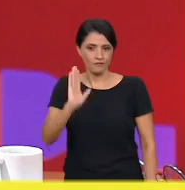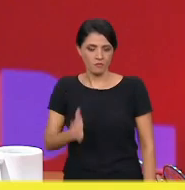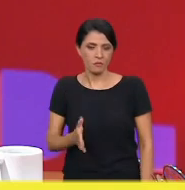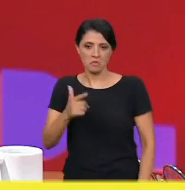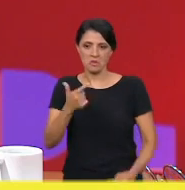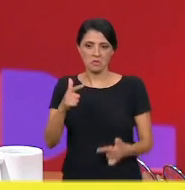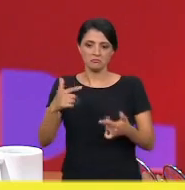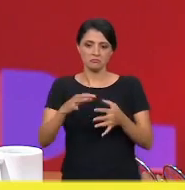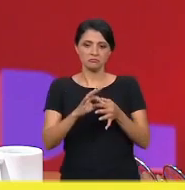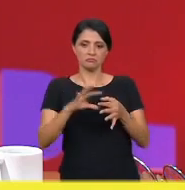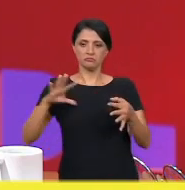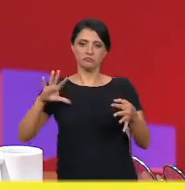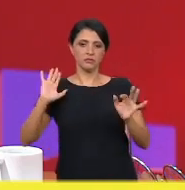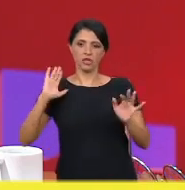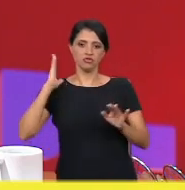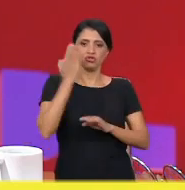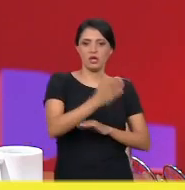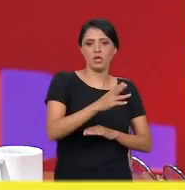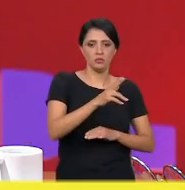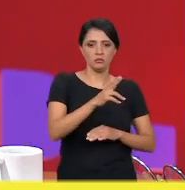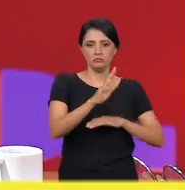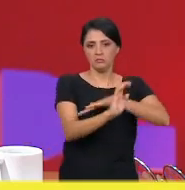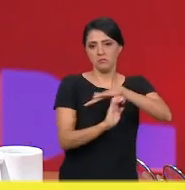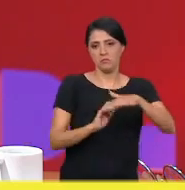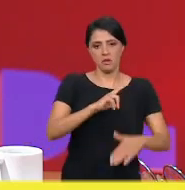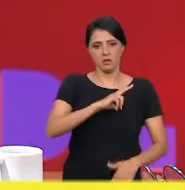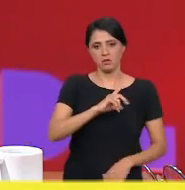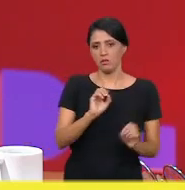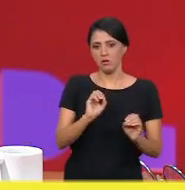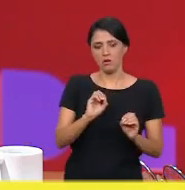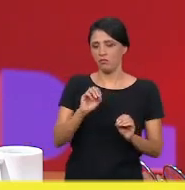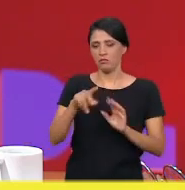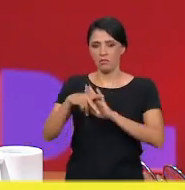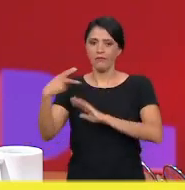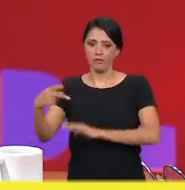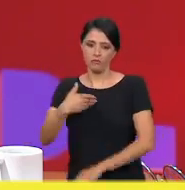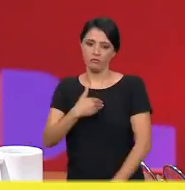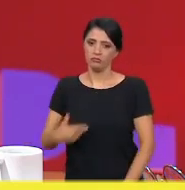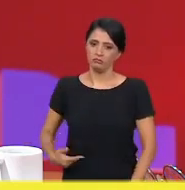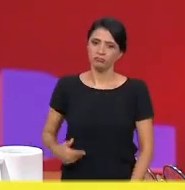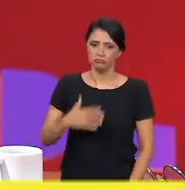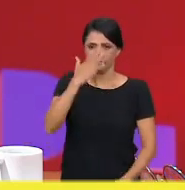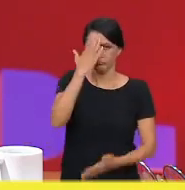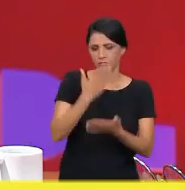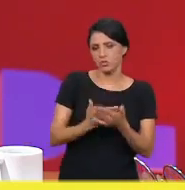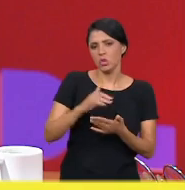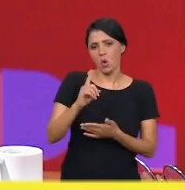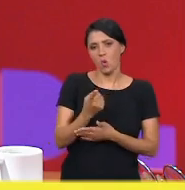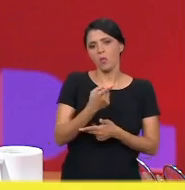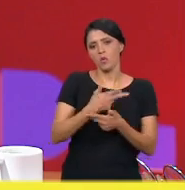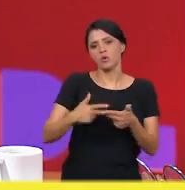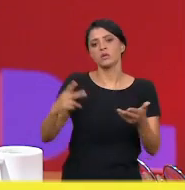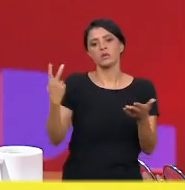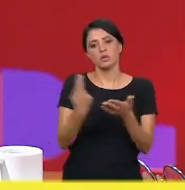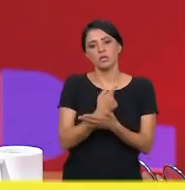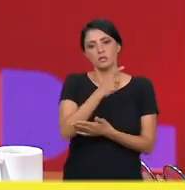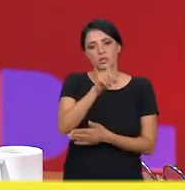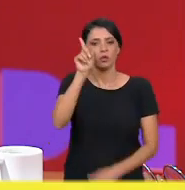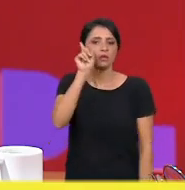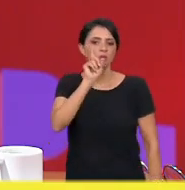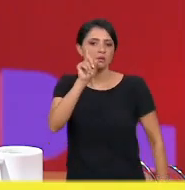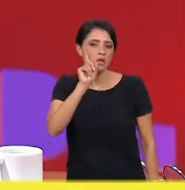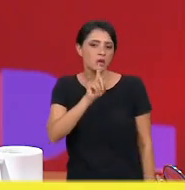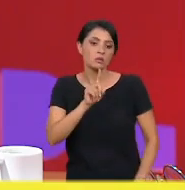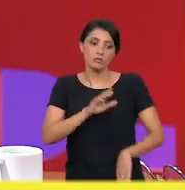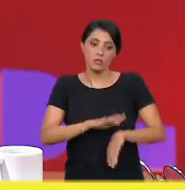tem vínculo direto com nenhuma empresa privada. Então, acredito que seja uma coisa que esteja acontecendo somente nos Estados Unidos,